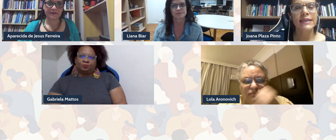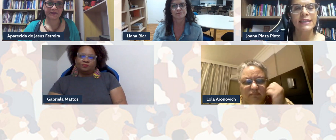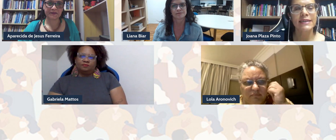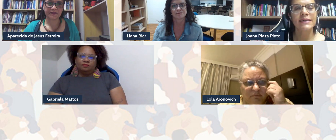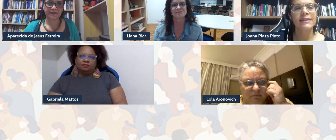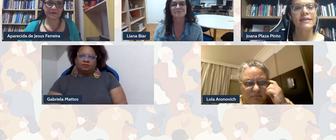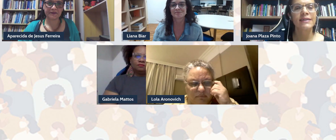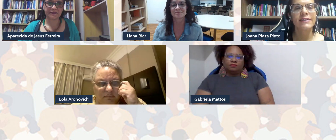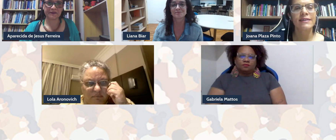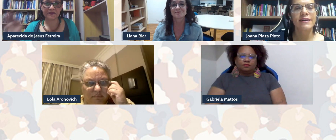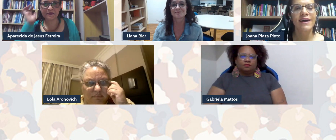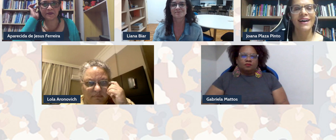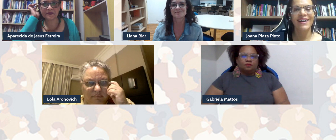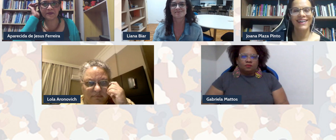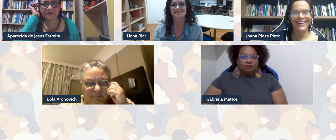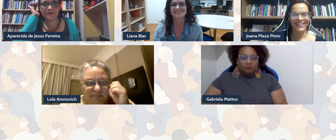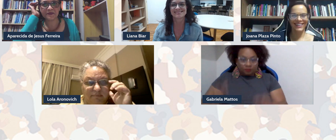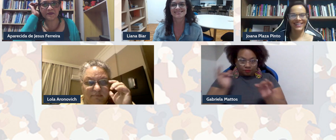Terminou, Liana?